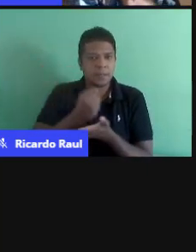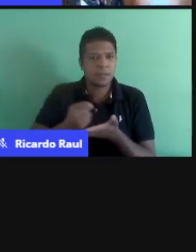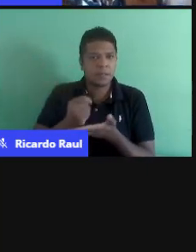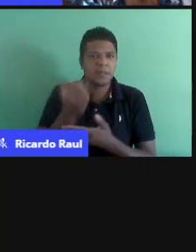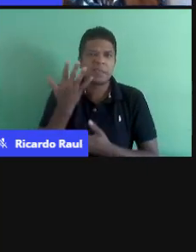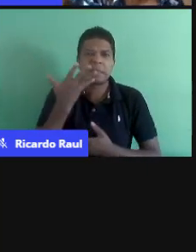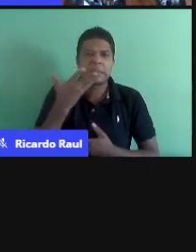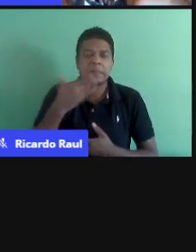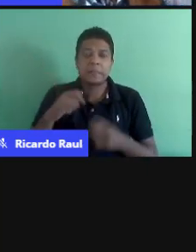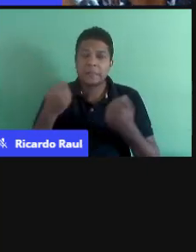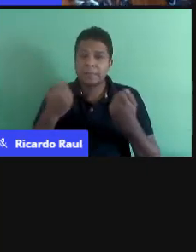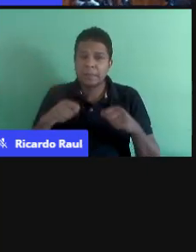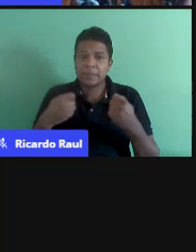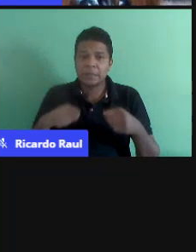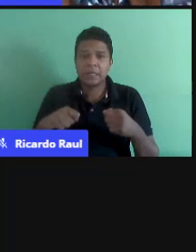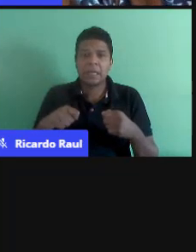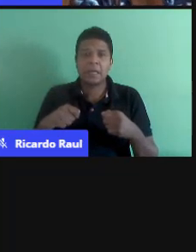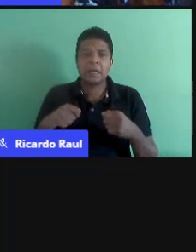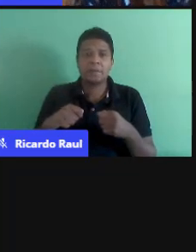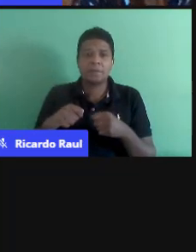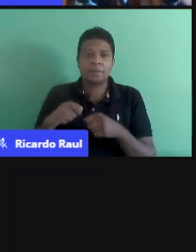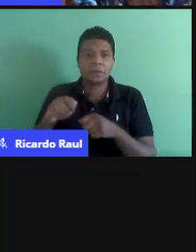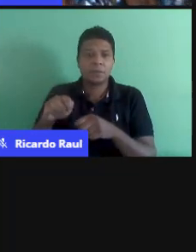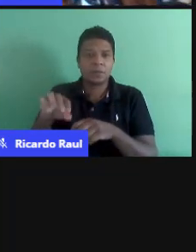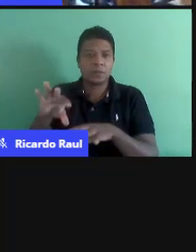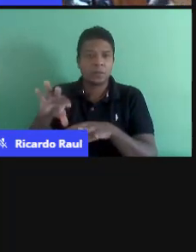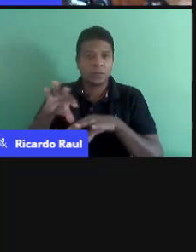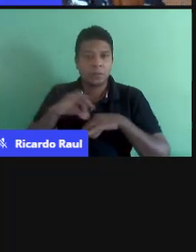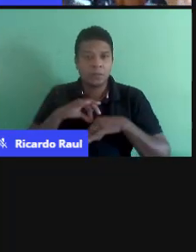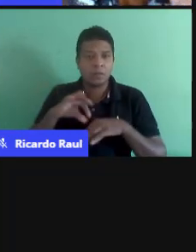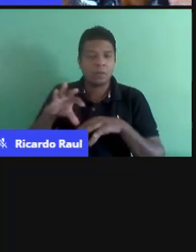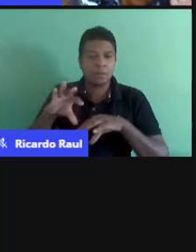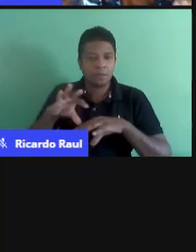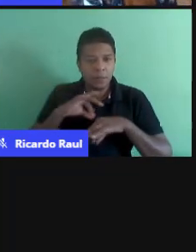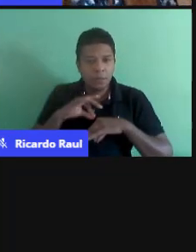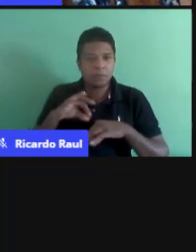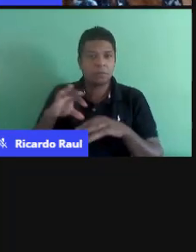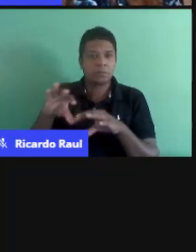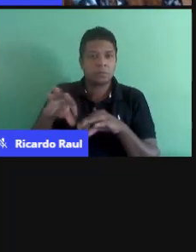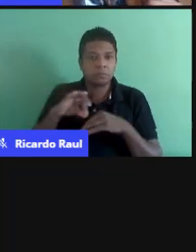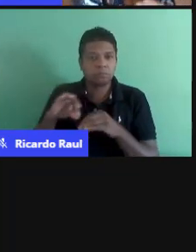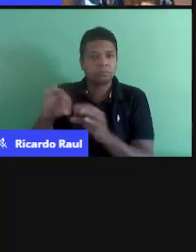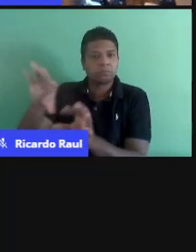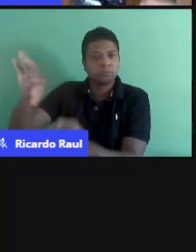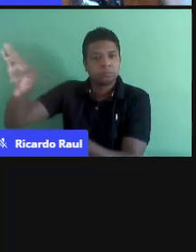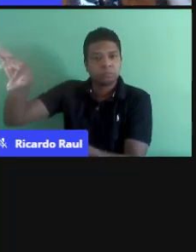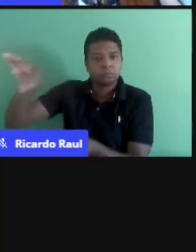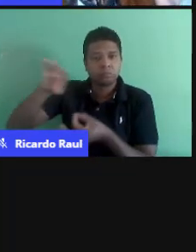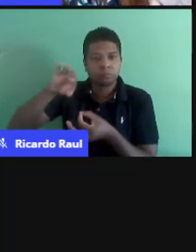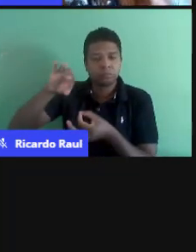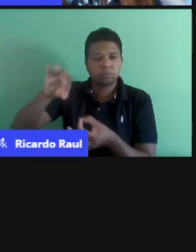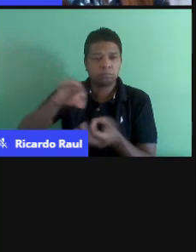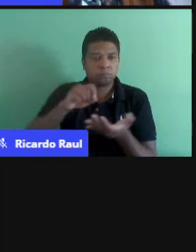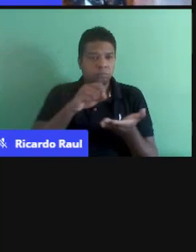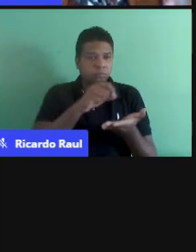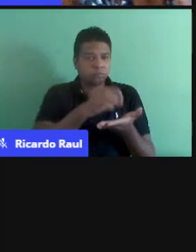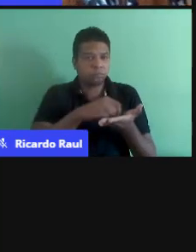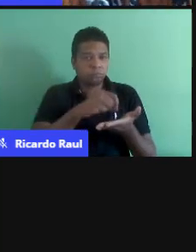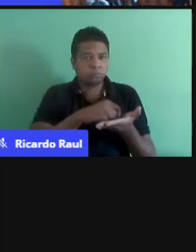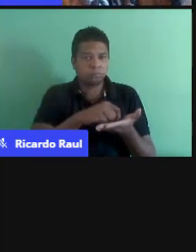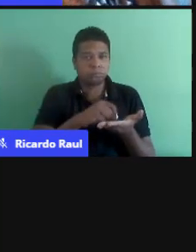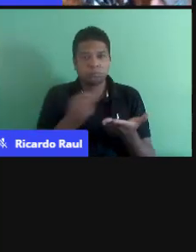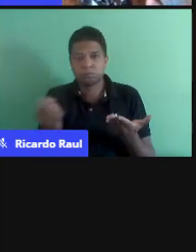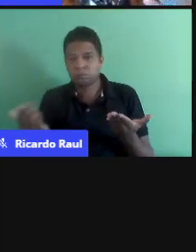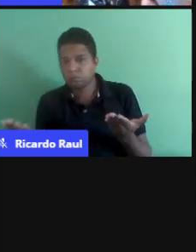crianças precisavam fazer cópias e cópias e mais cópias do desenho, para quê? Para chegarem mais